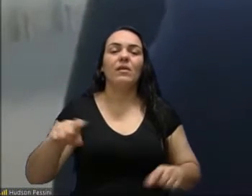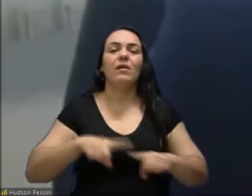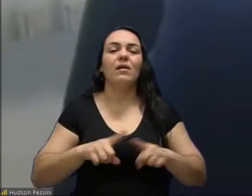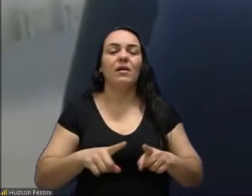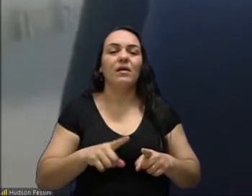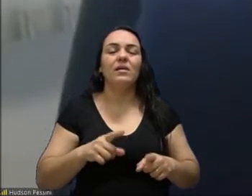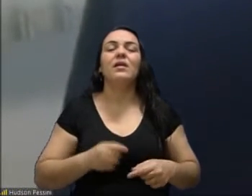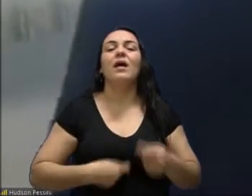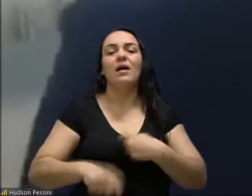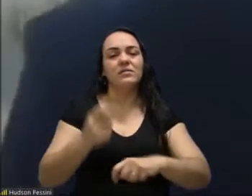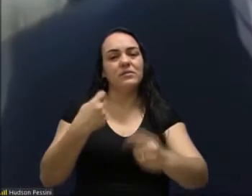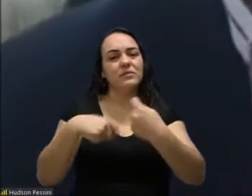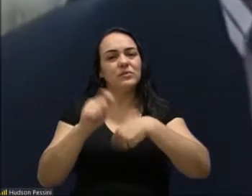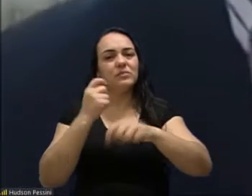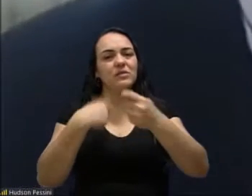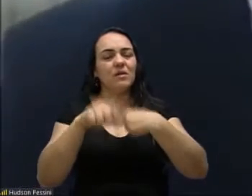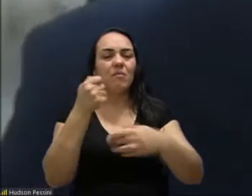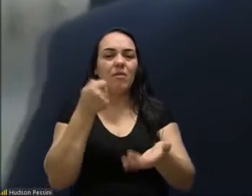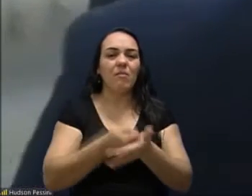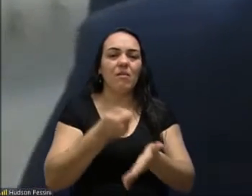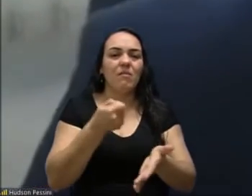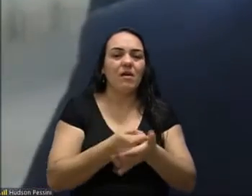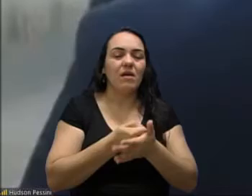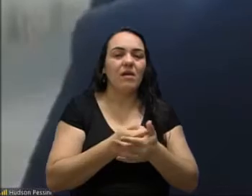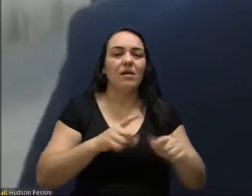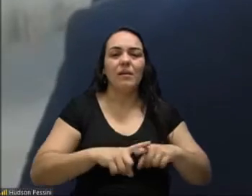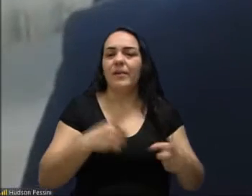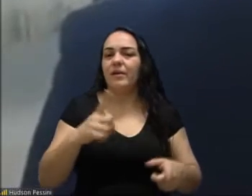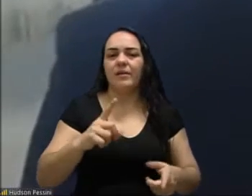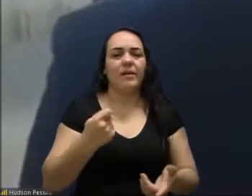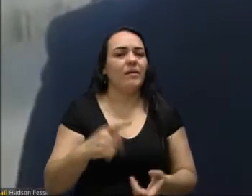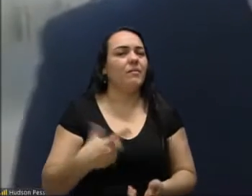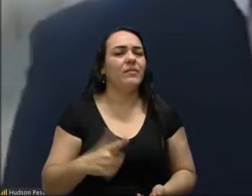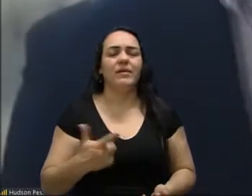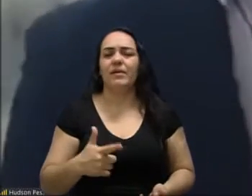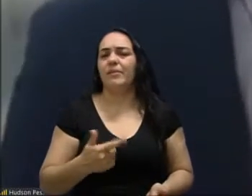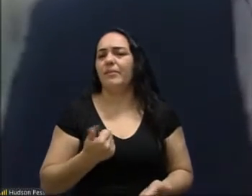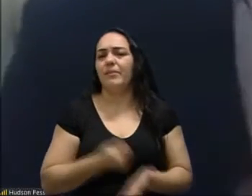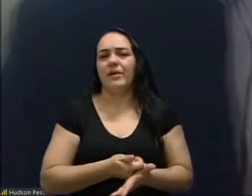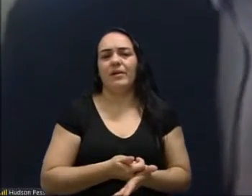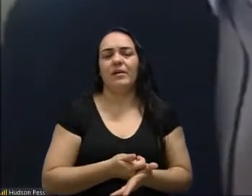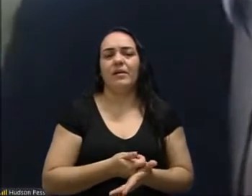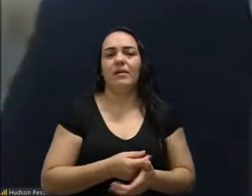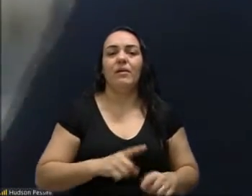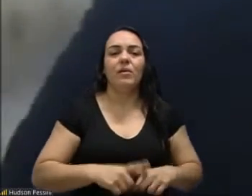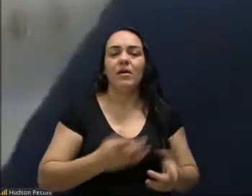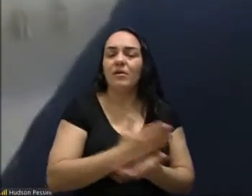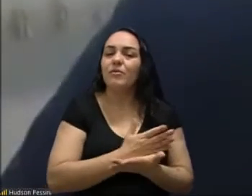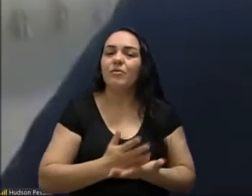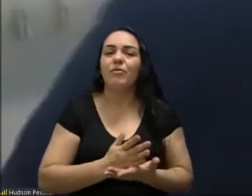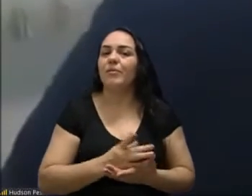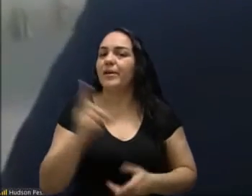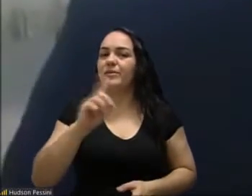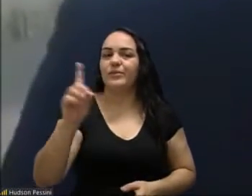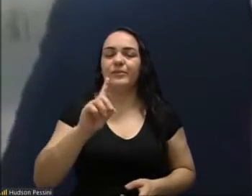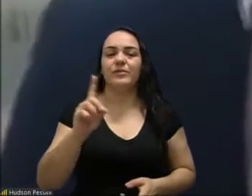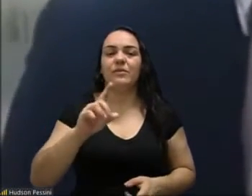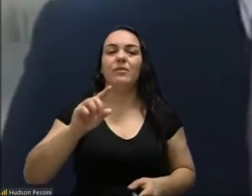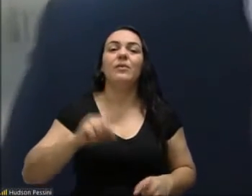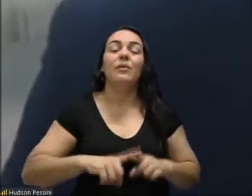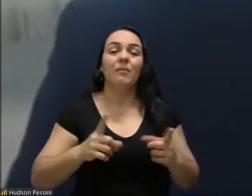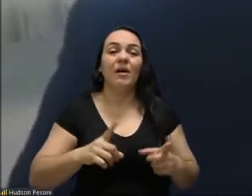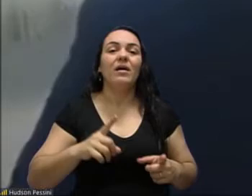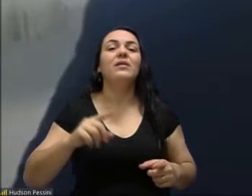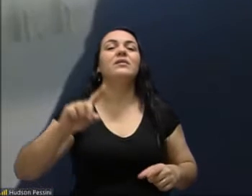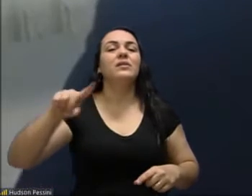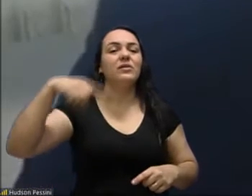administrativa a turma fala assim ai Hudson mas ninguém paga multa administrativa de início ninguém paga mesmo mas essa